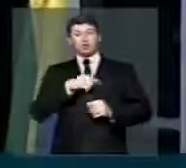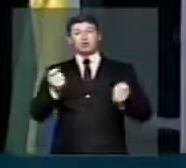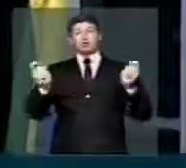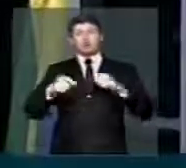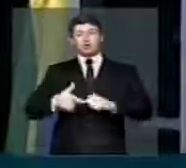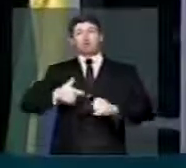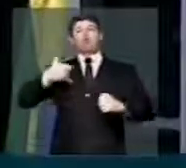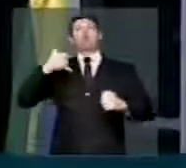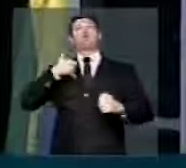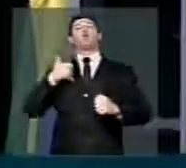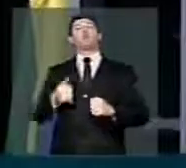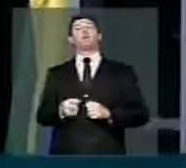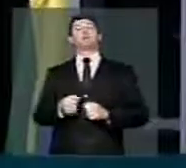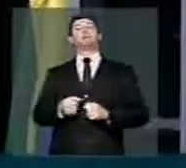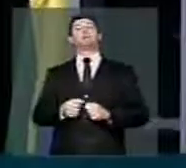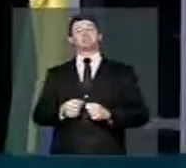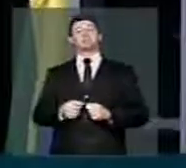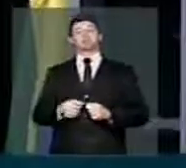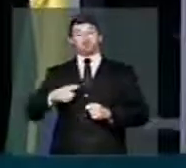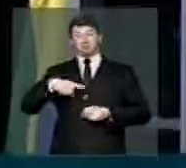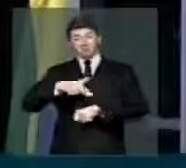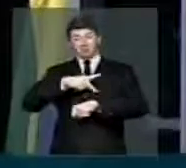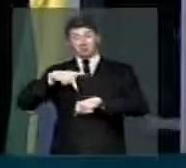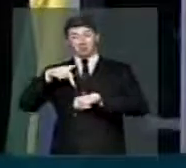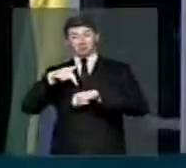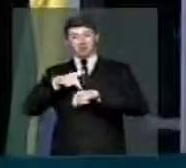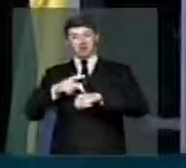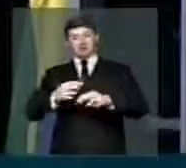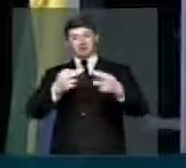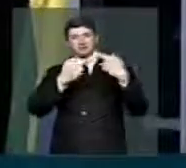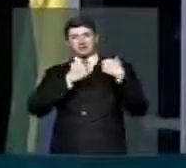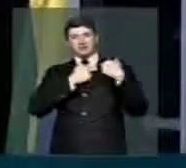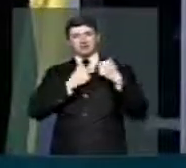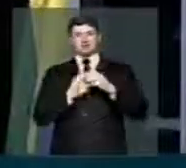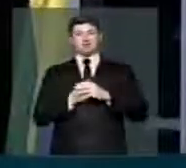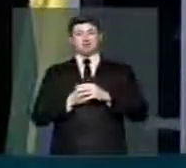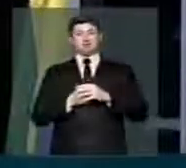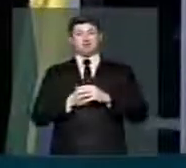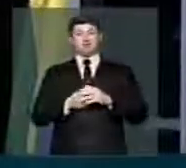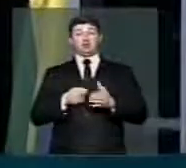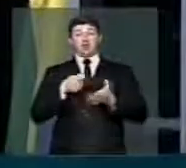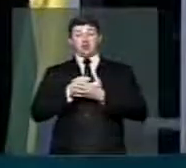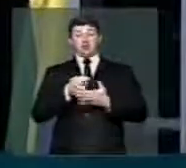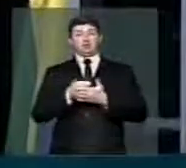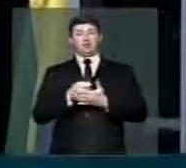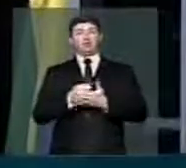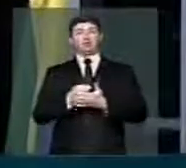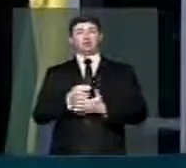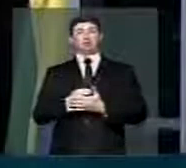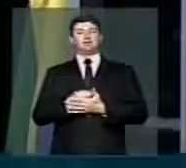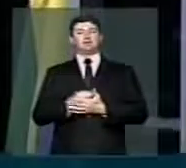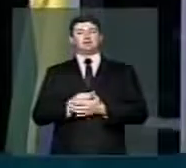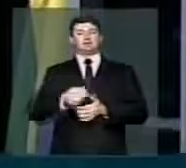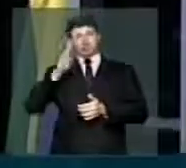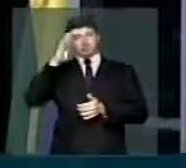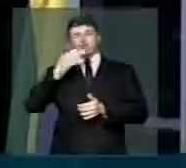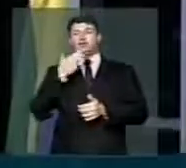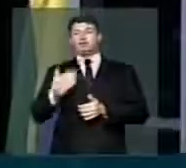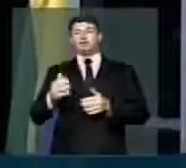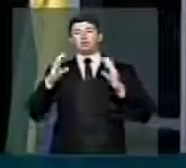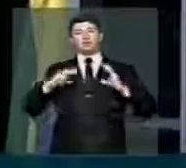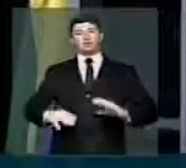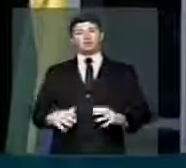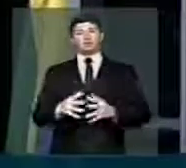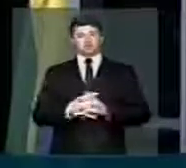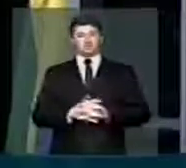nos orgulhar de termos um país que tenha a responsabilidade e o dever, principalmente, com o cidadão mais